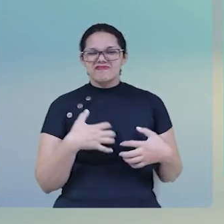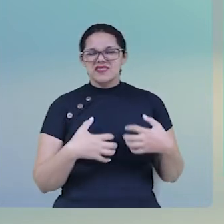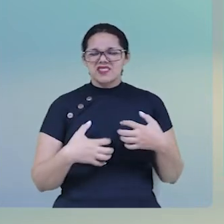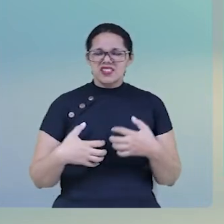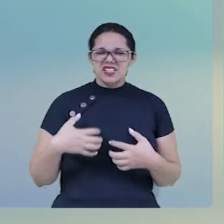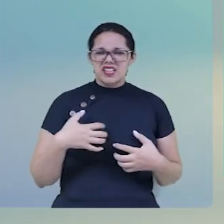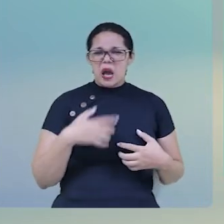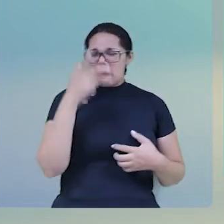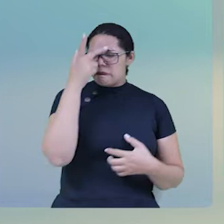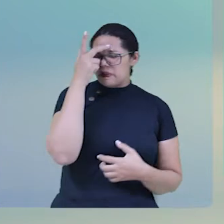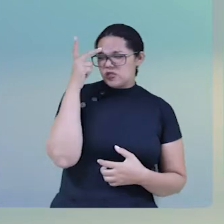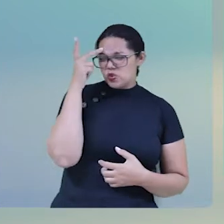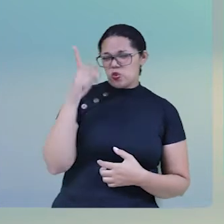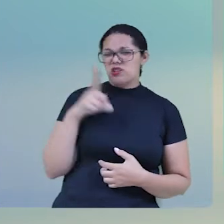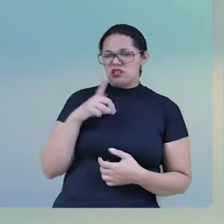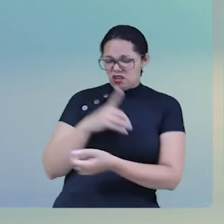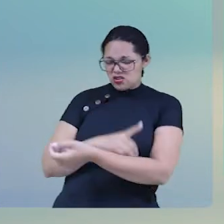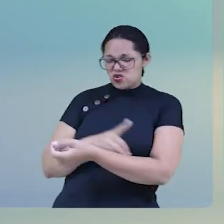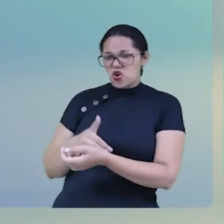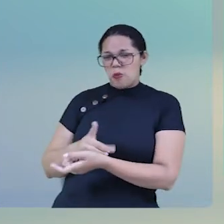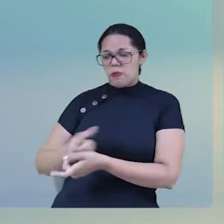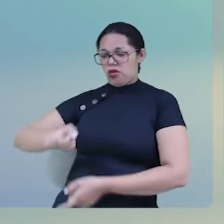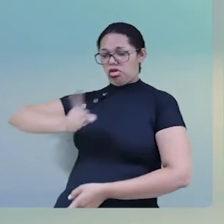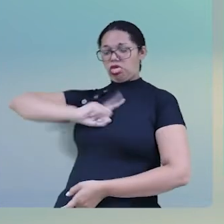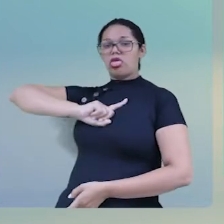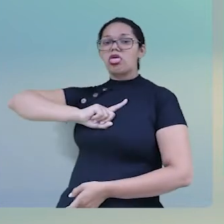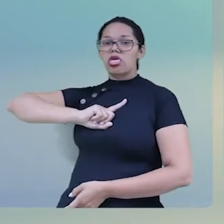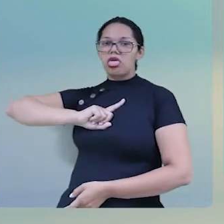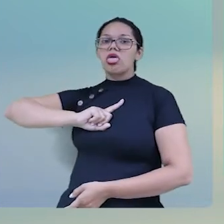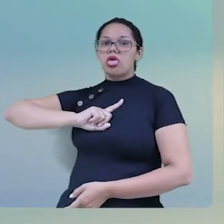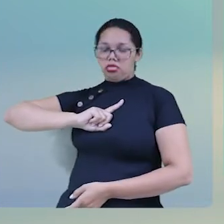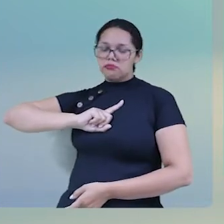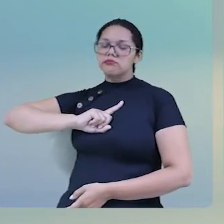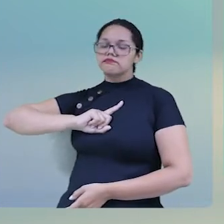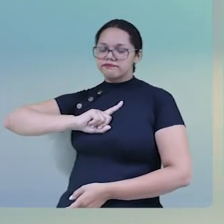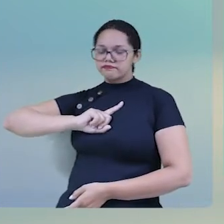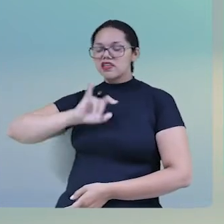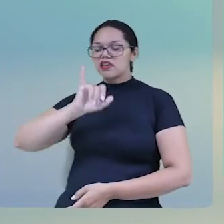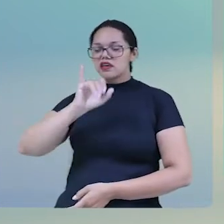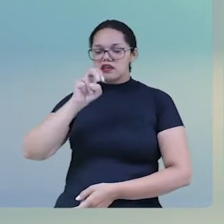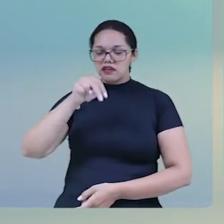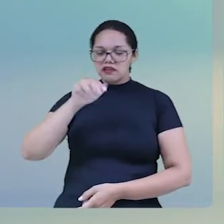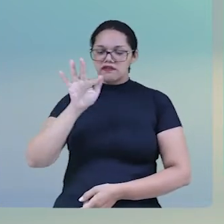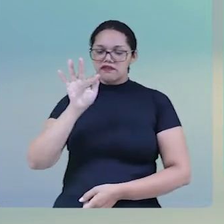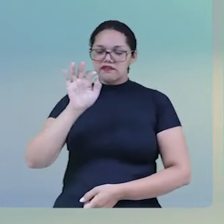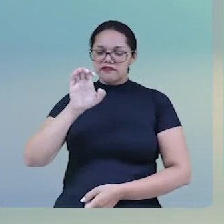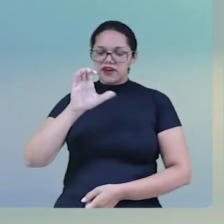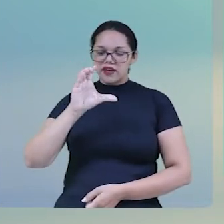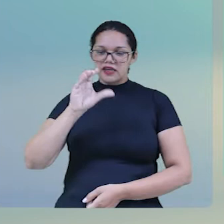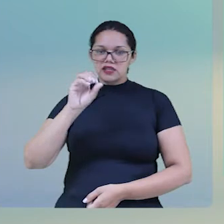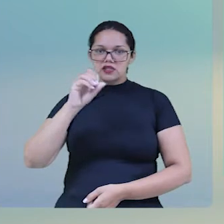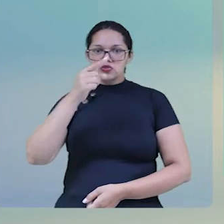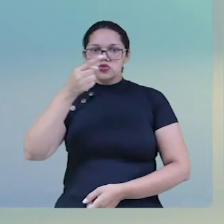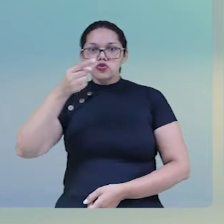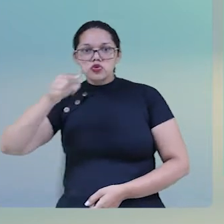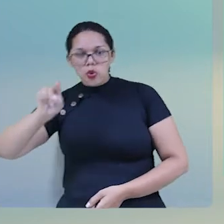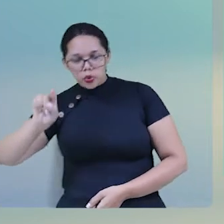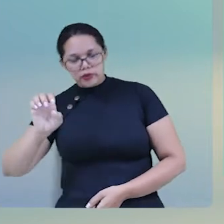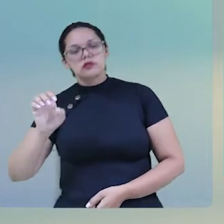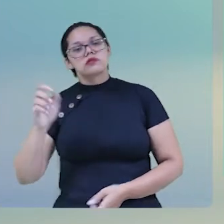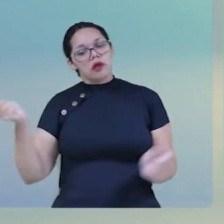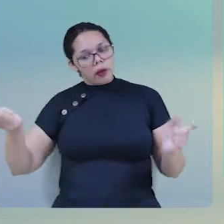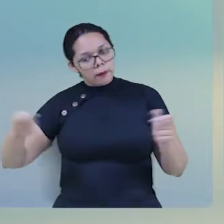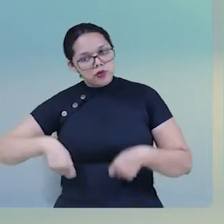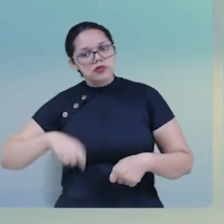risco de a pessoa que tem diabetes contrair qualquer tipo de infecção. E a